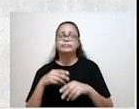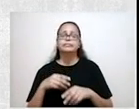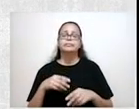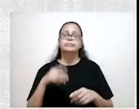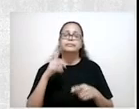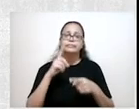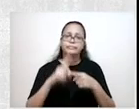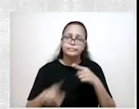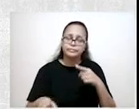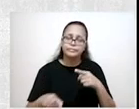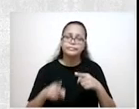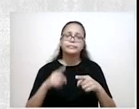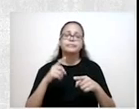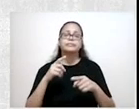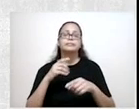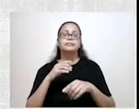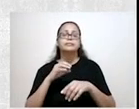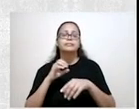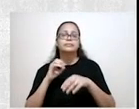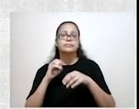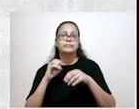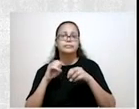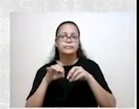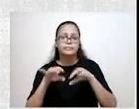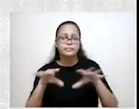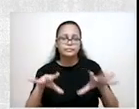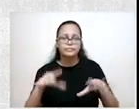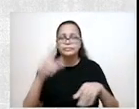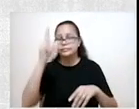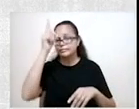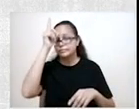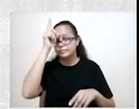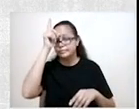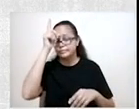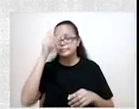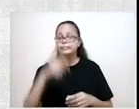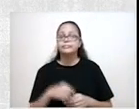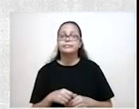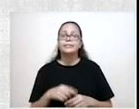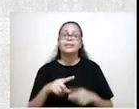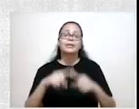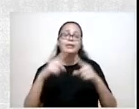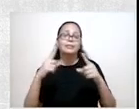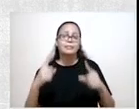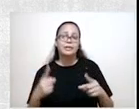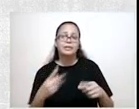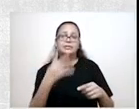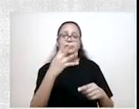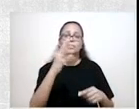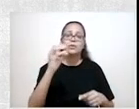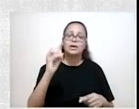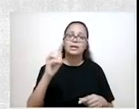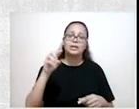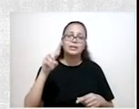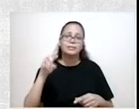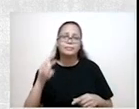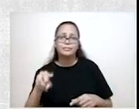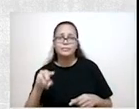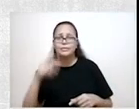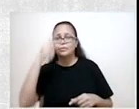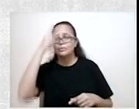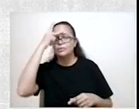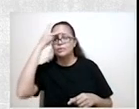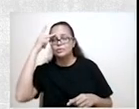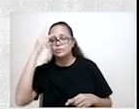A tentativa de invasão e a reação a essa invasão custaram a vida de mais de 40 mil civis ingleses.